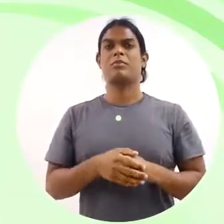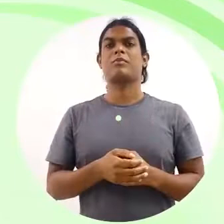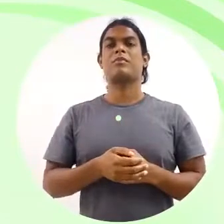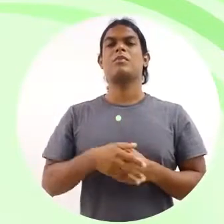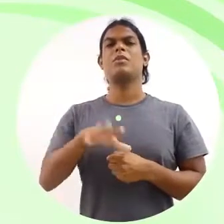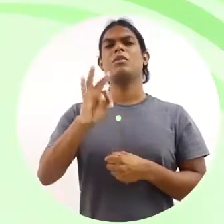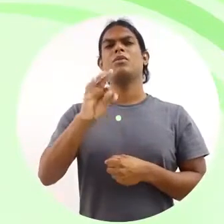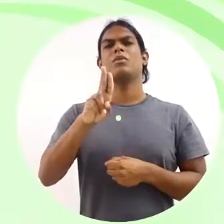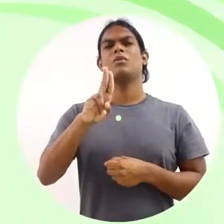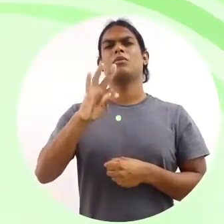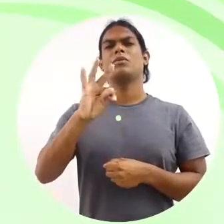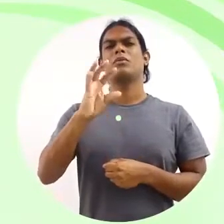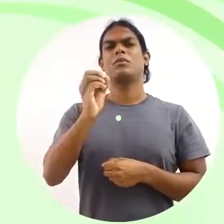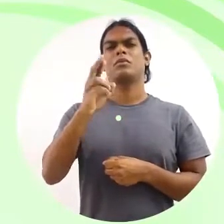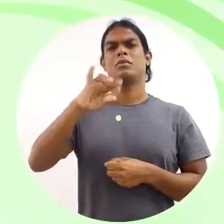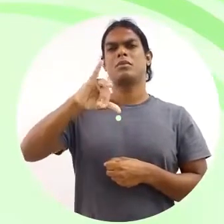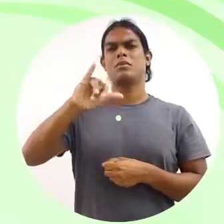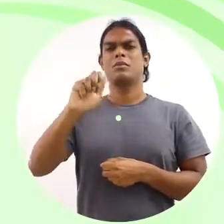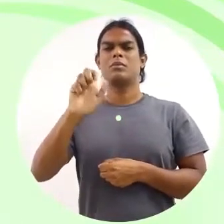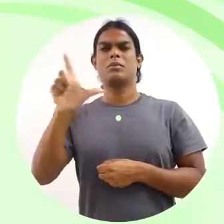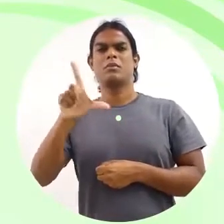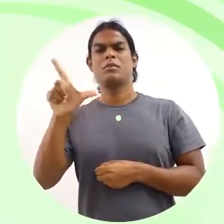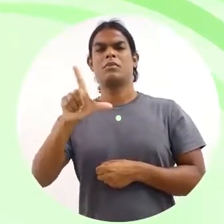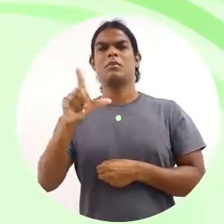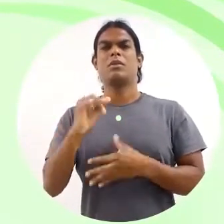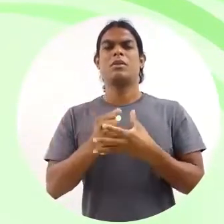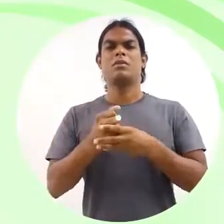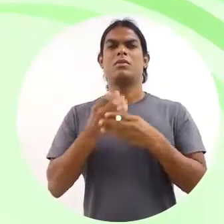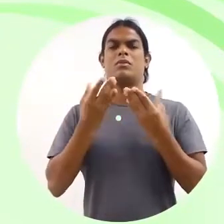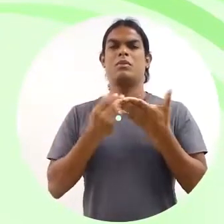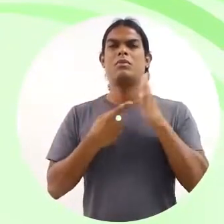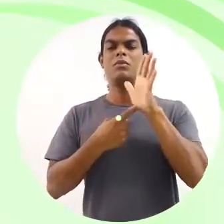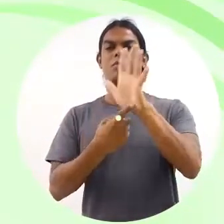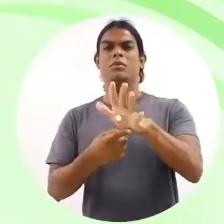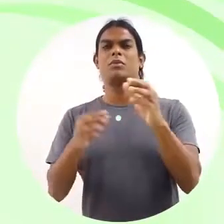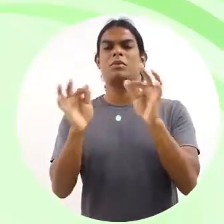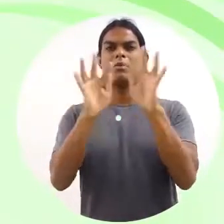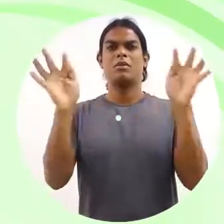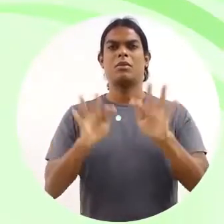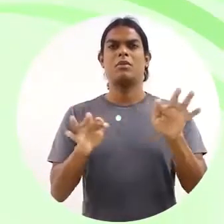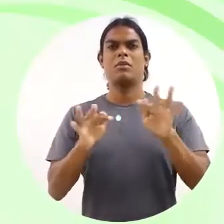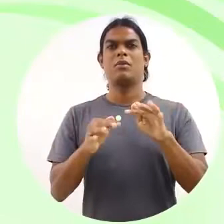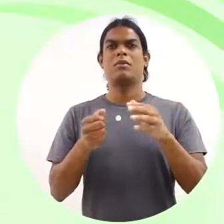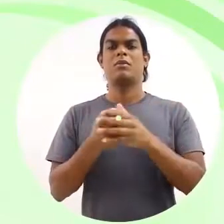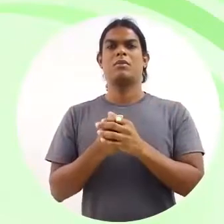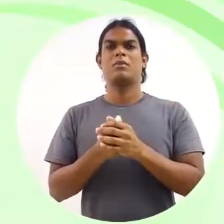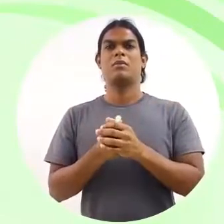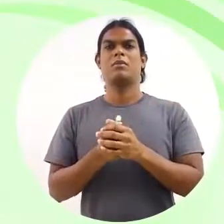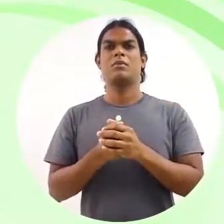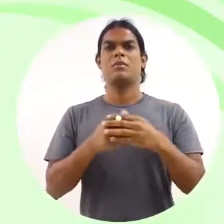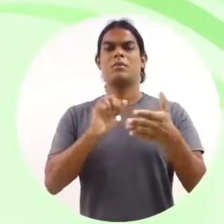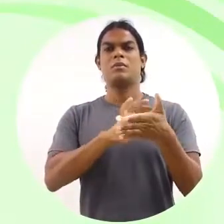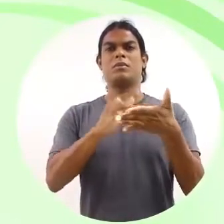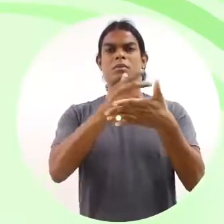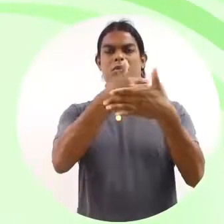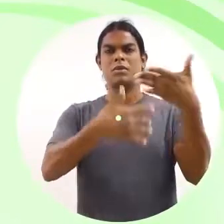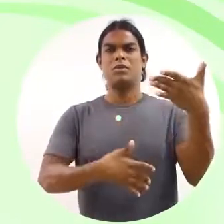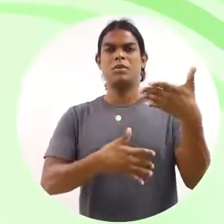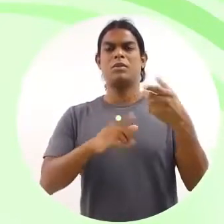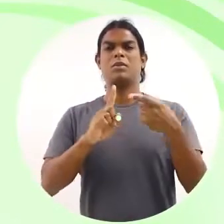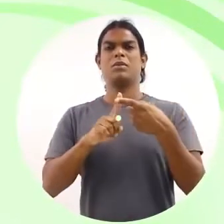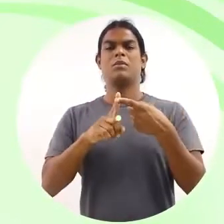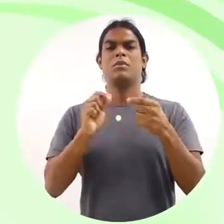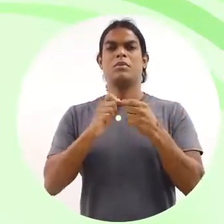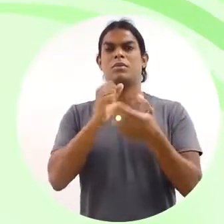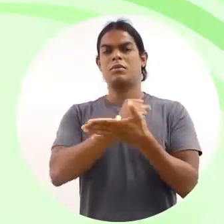tutorial. À medida que eu fui mostrando para vocês a forma de registrar e fazer download de documento e começar a trabalhar em cima dele, eu também